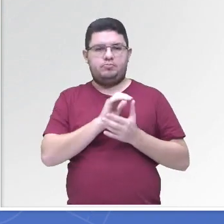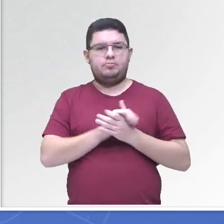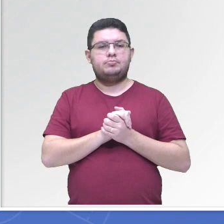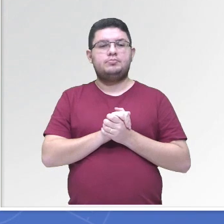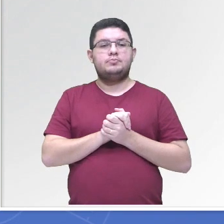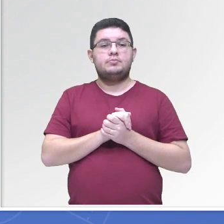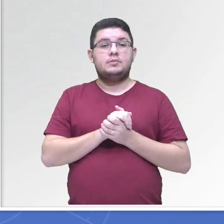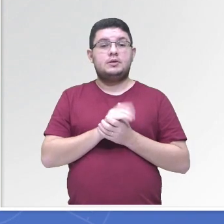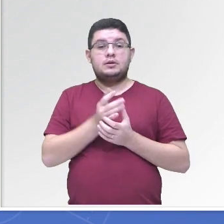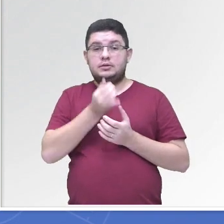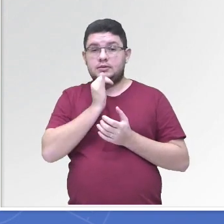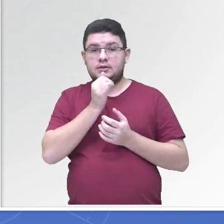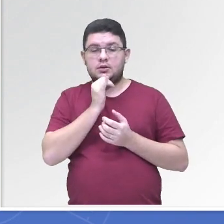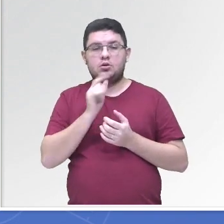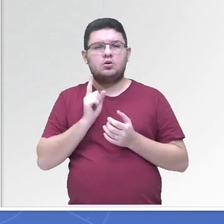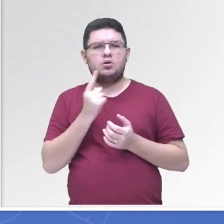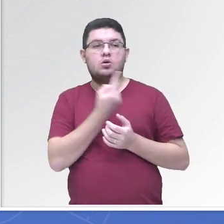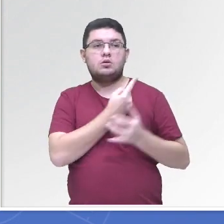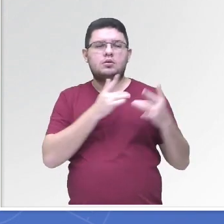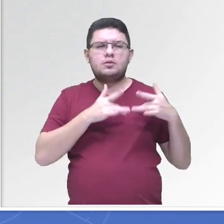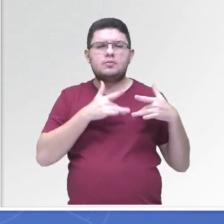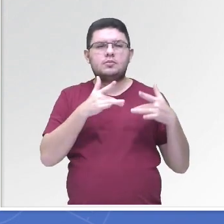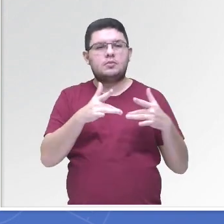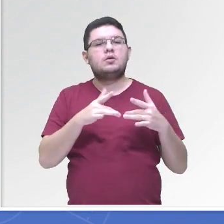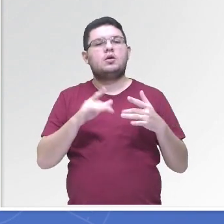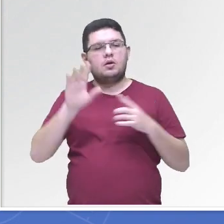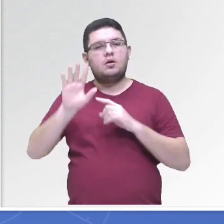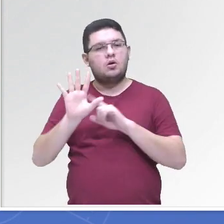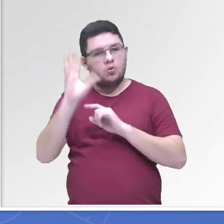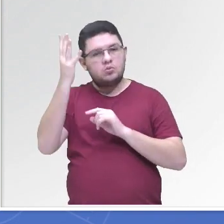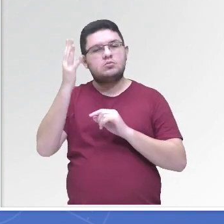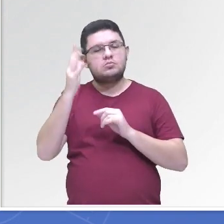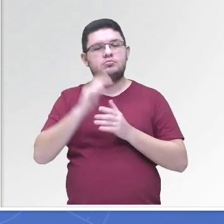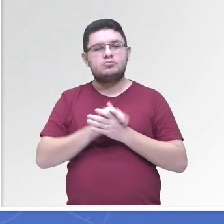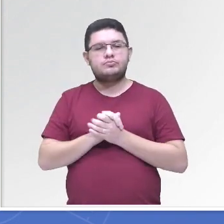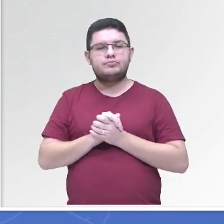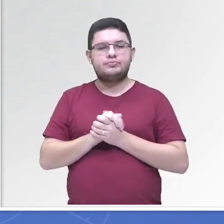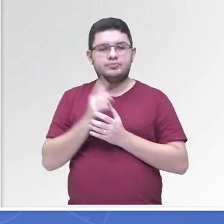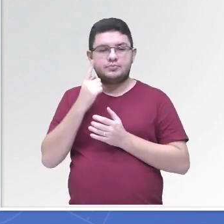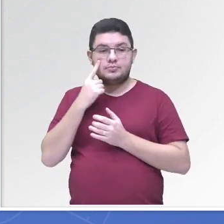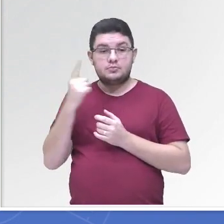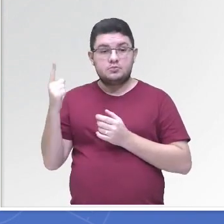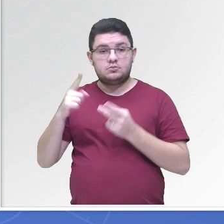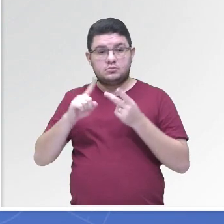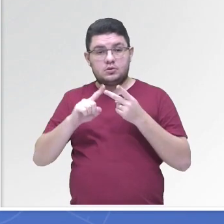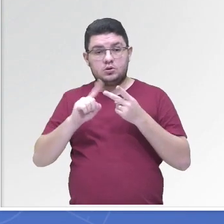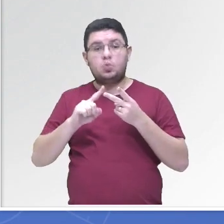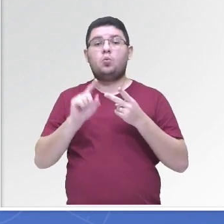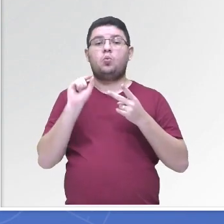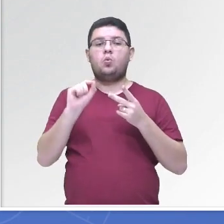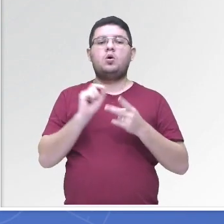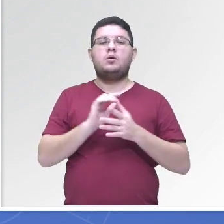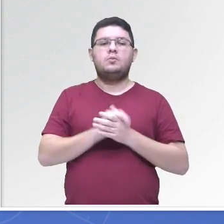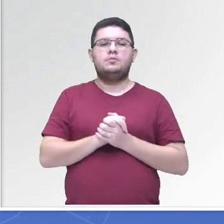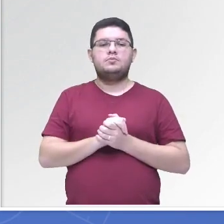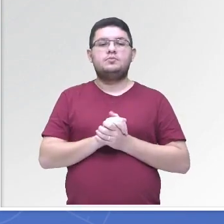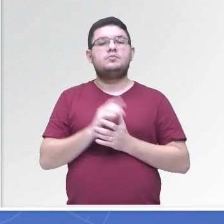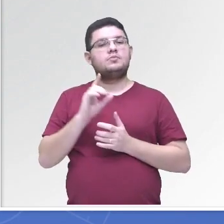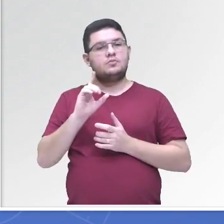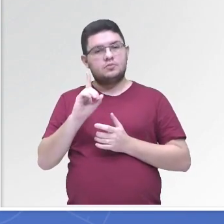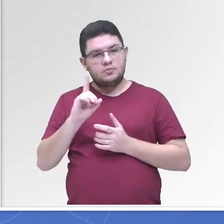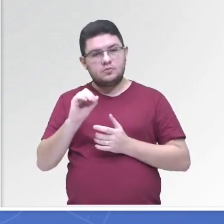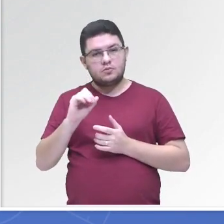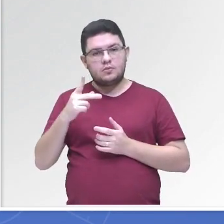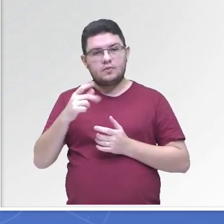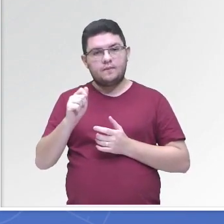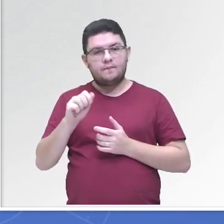está presente quando, por exemplo, a gente está apaixonado, tá? Então a segunda substância é pode avançar,